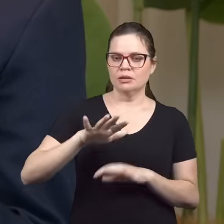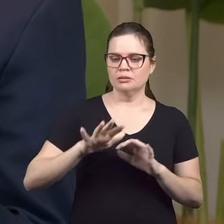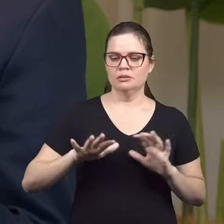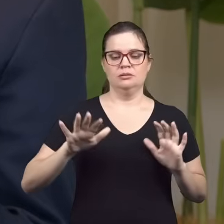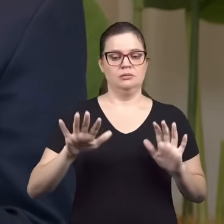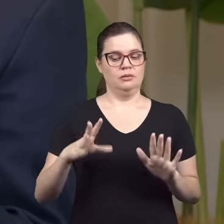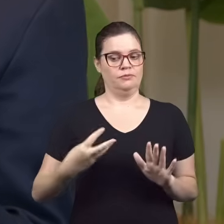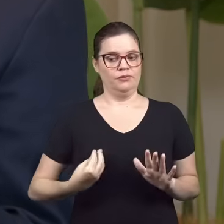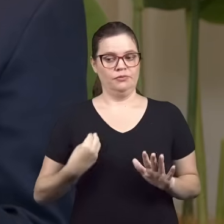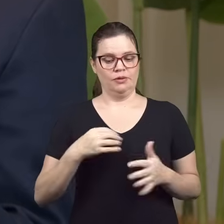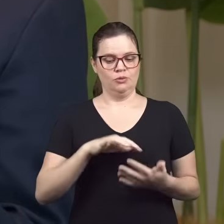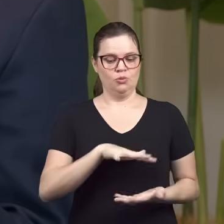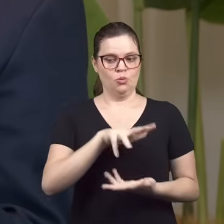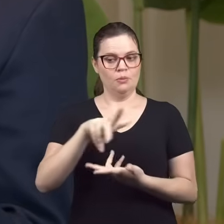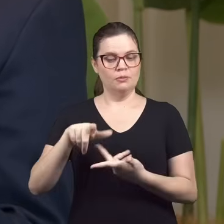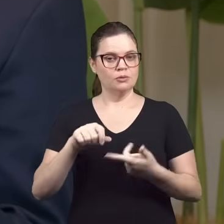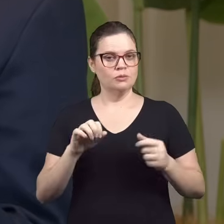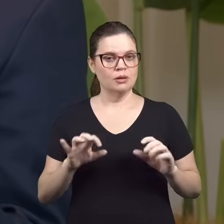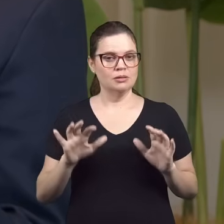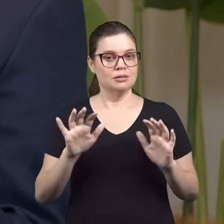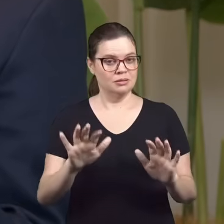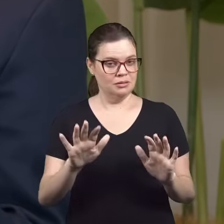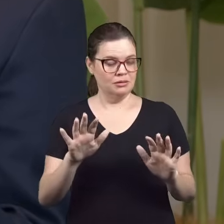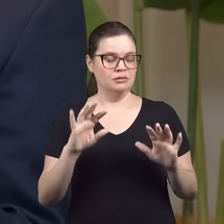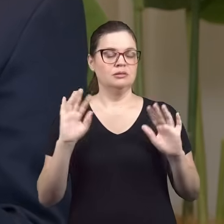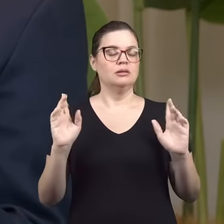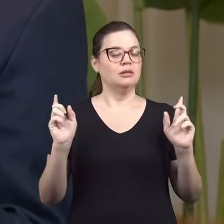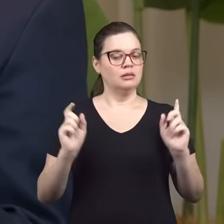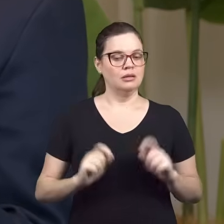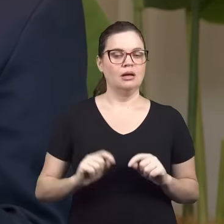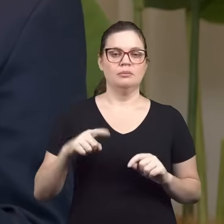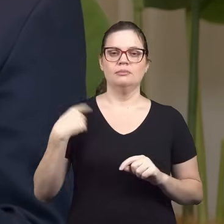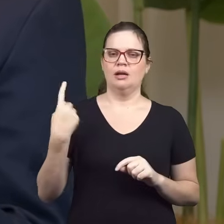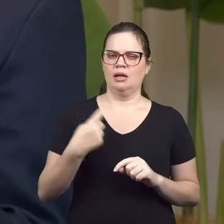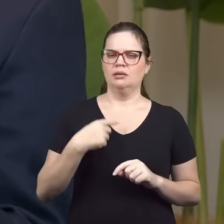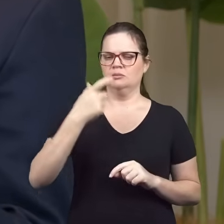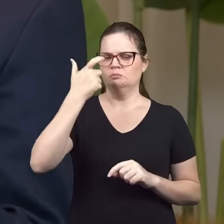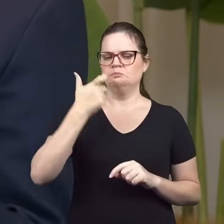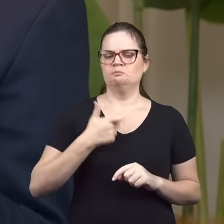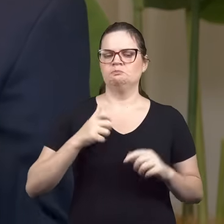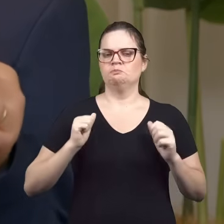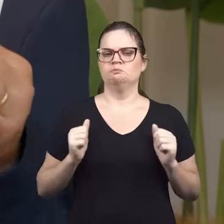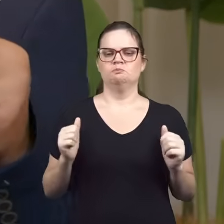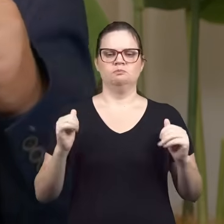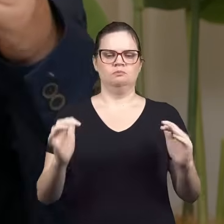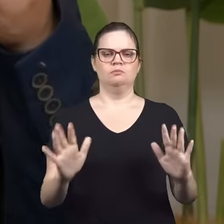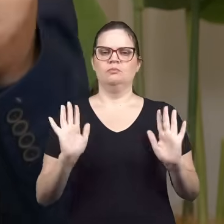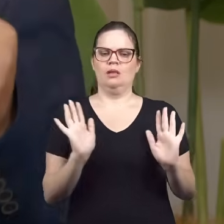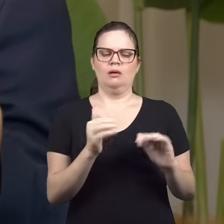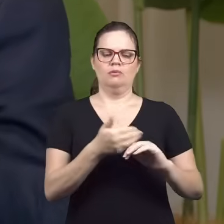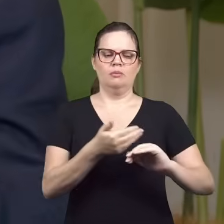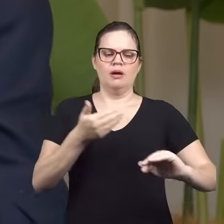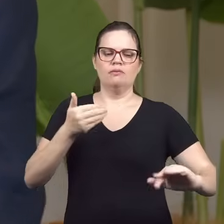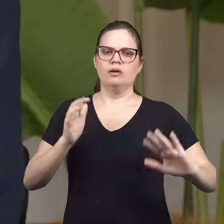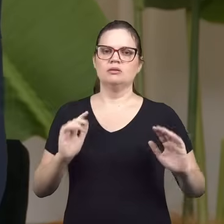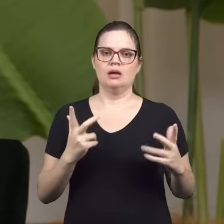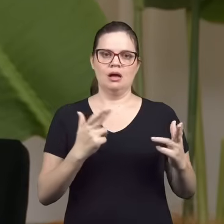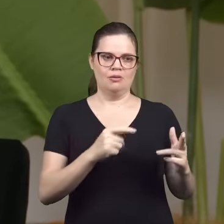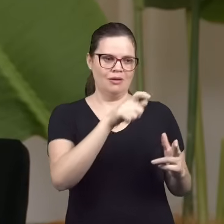mundo assim, é possível o jovem dizer como os filhos dos recabitas e tomar aquela